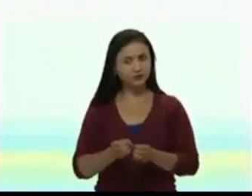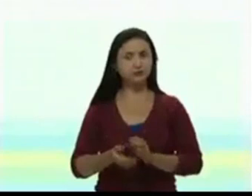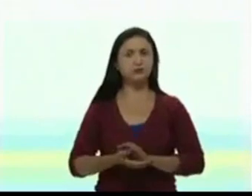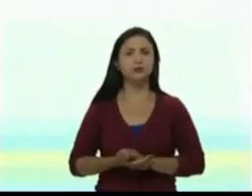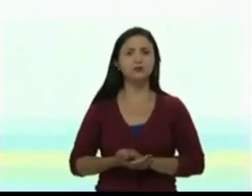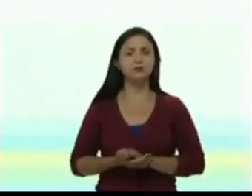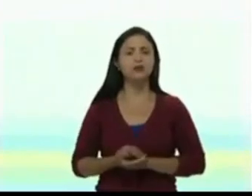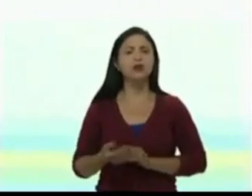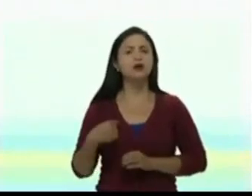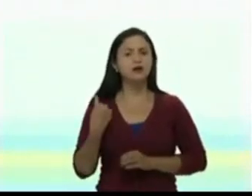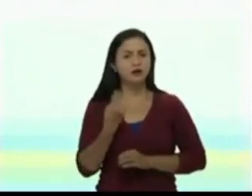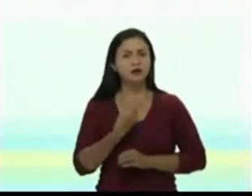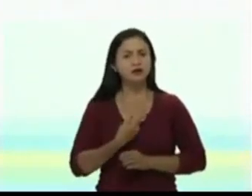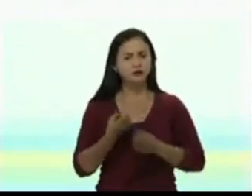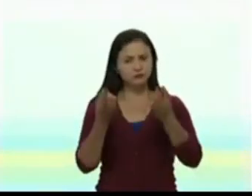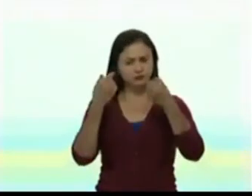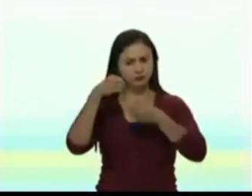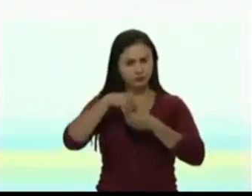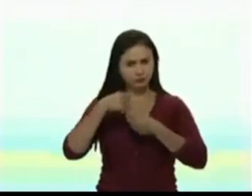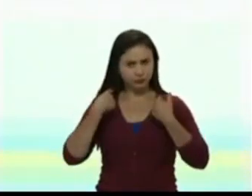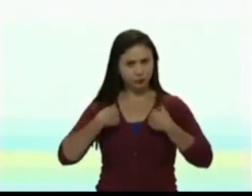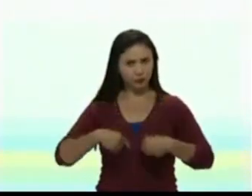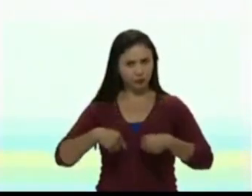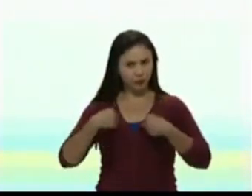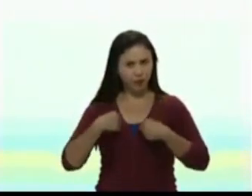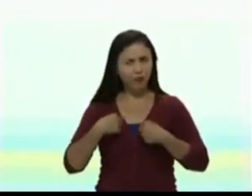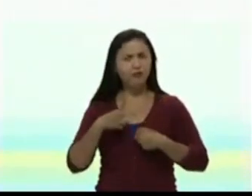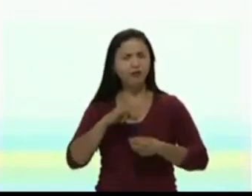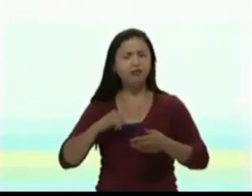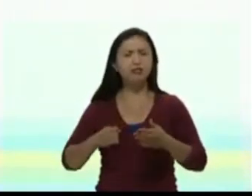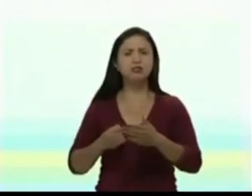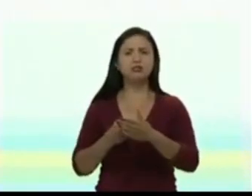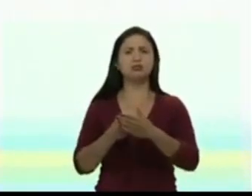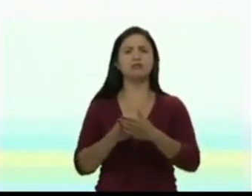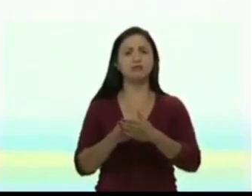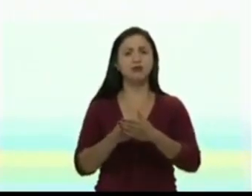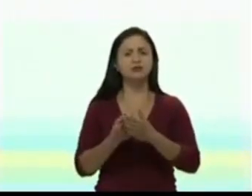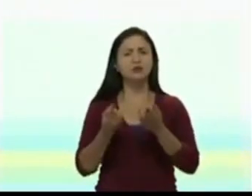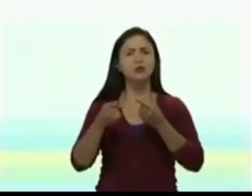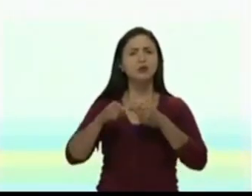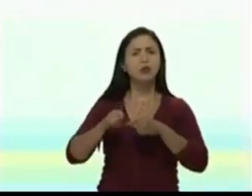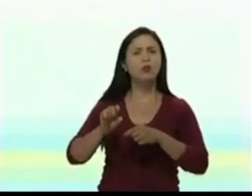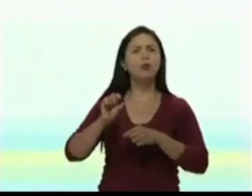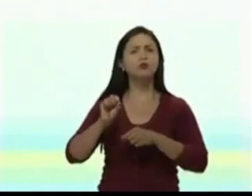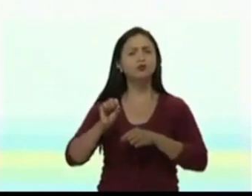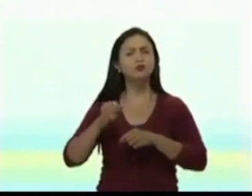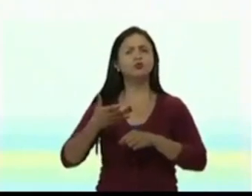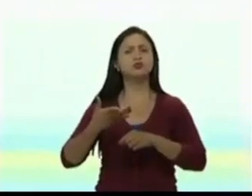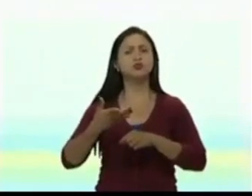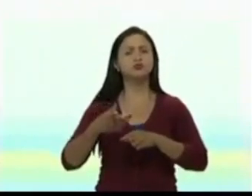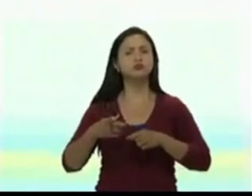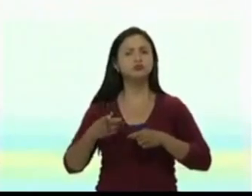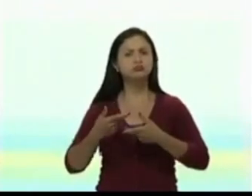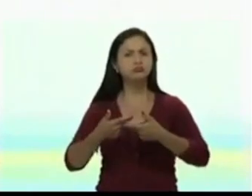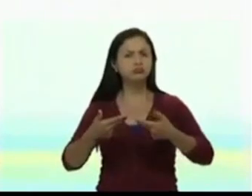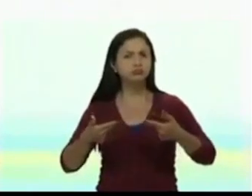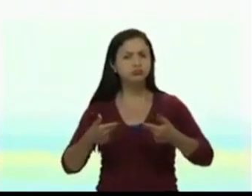O nosso sistema imune, então, vai atuar na defesa do organismo contra os agentes estranhos, os antígenos.